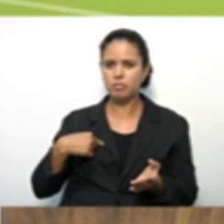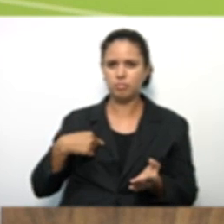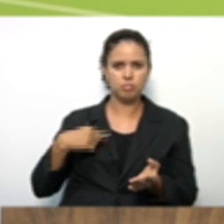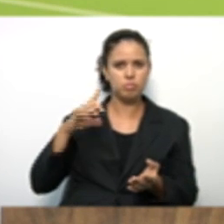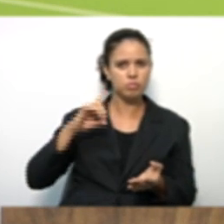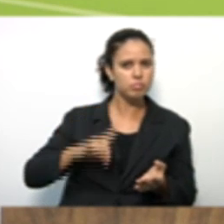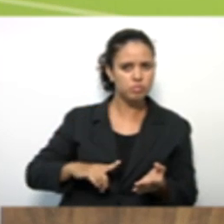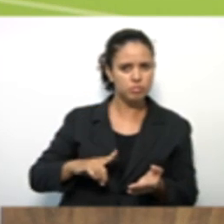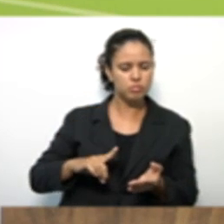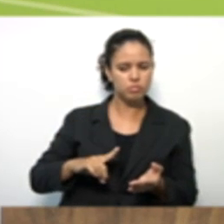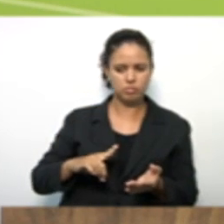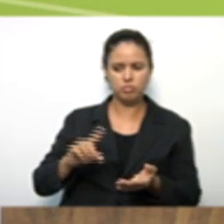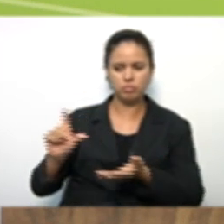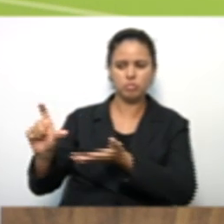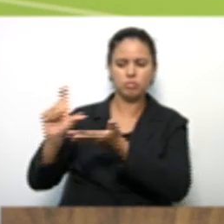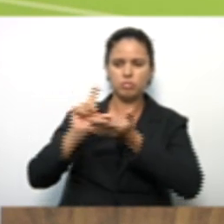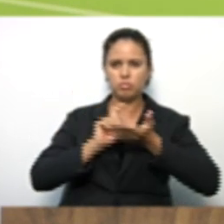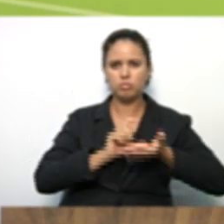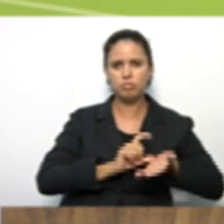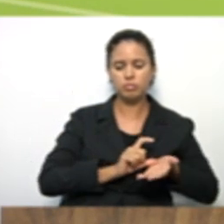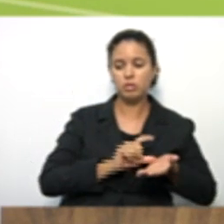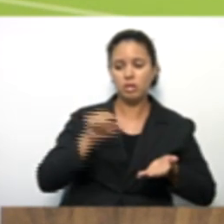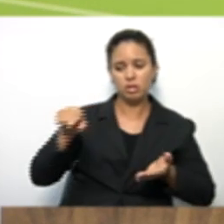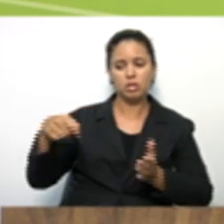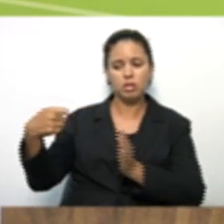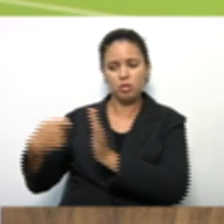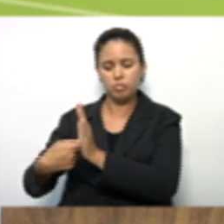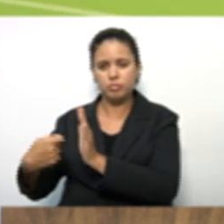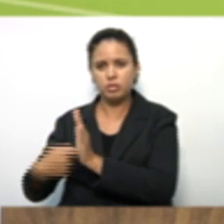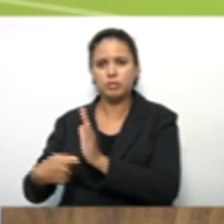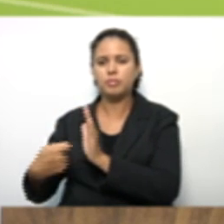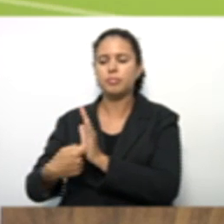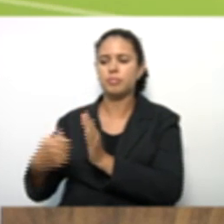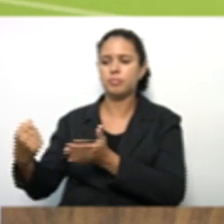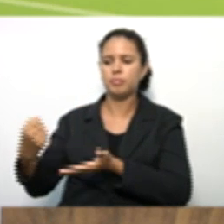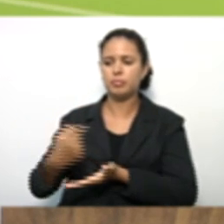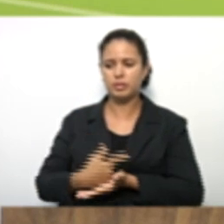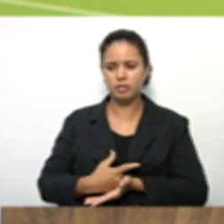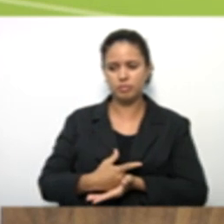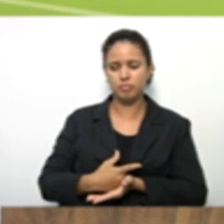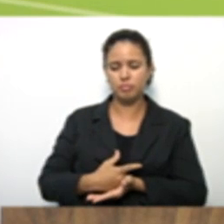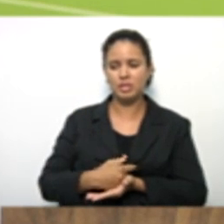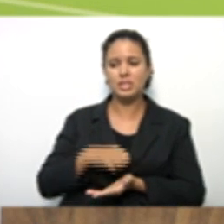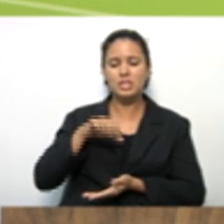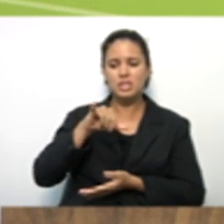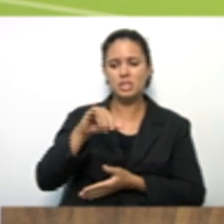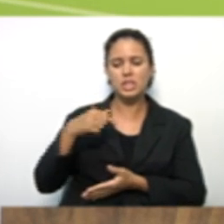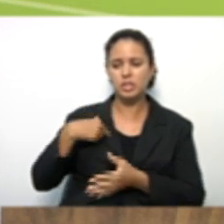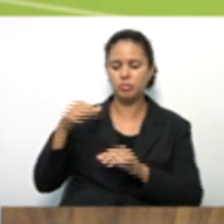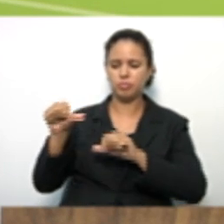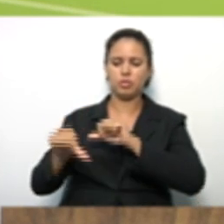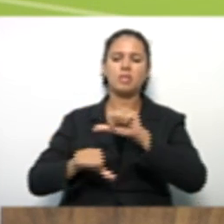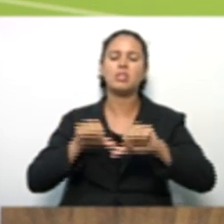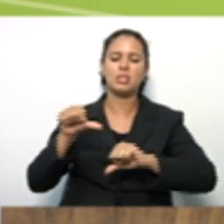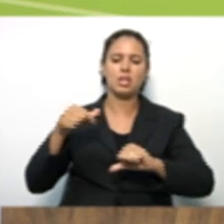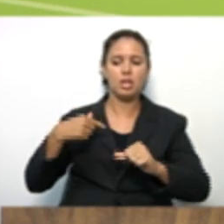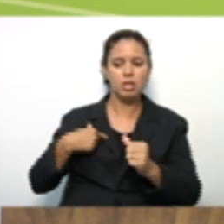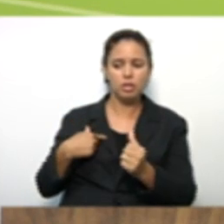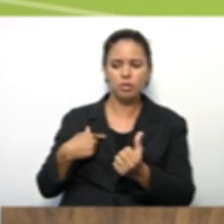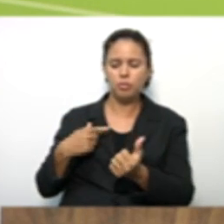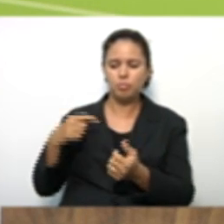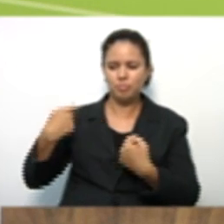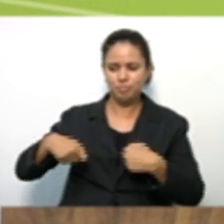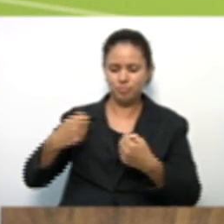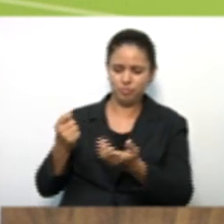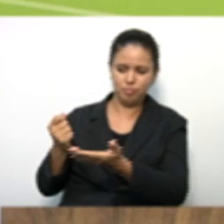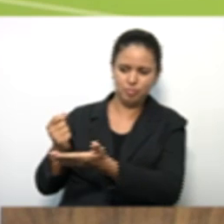né? Ela também tem o dever de te pagar. Mas e se você estiver devendo a uma terceira pessoa? O que é isso? A dívida